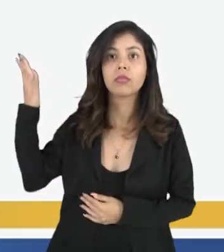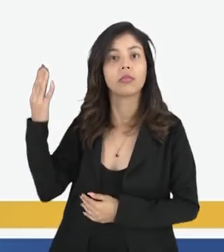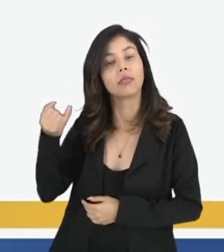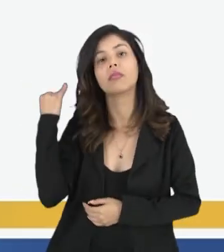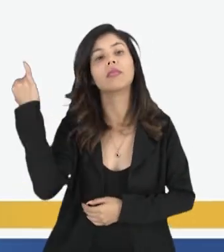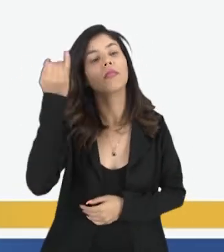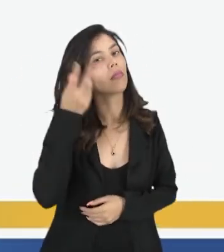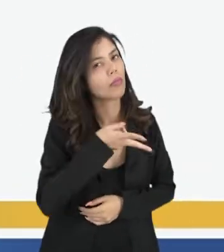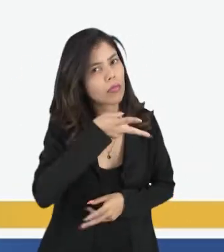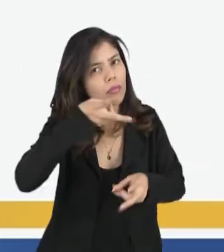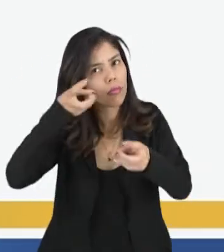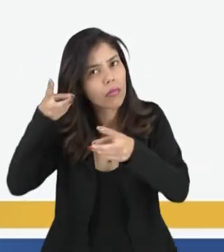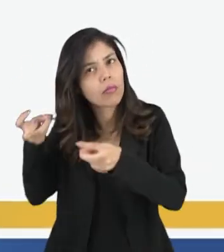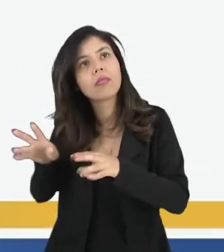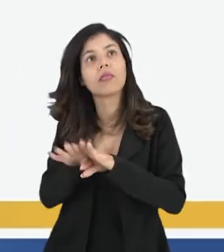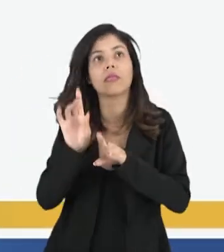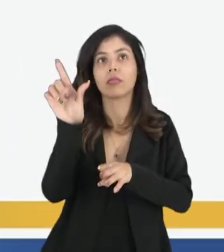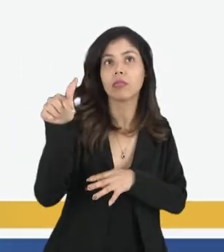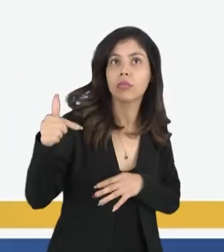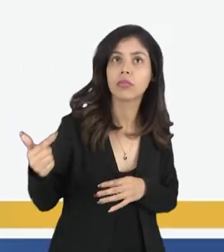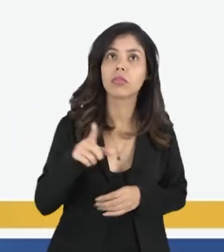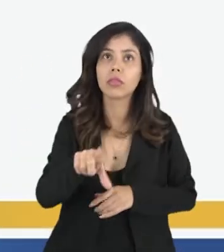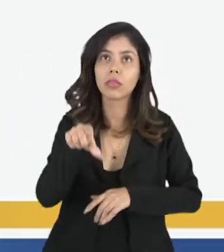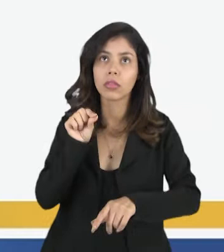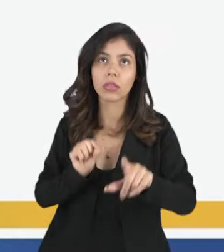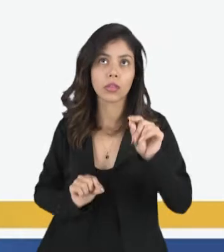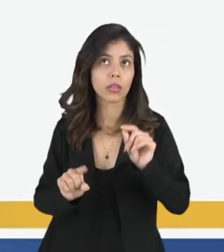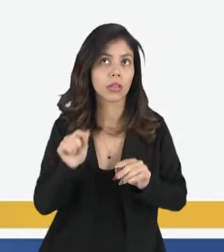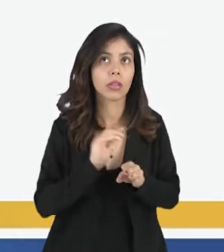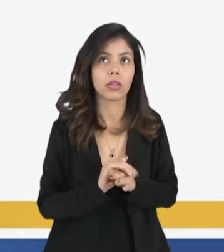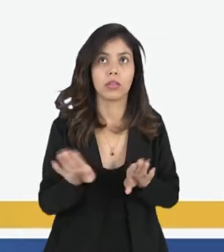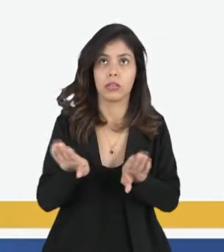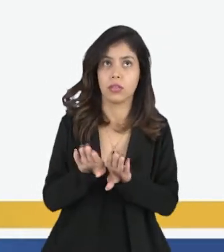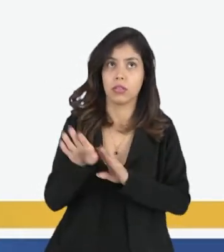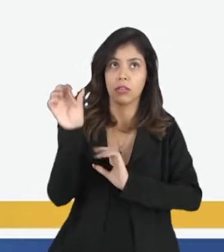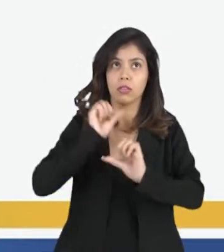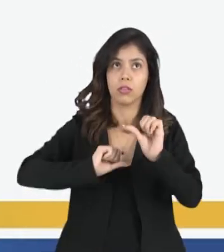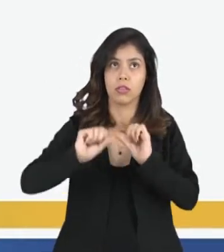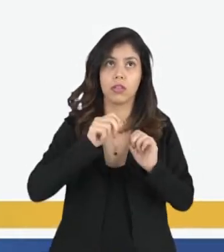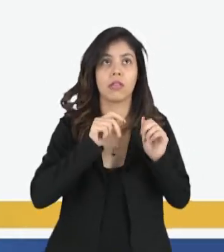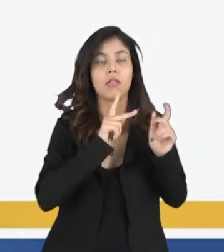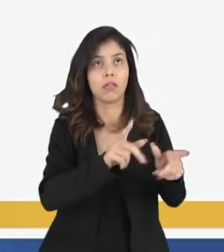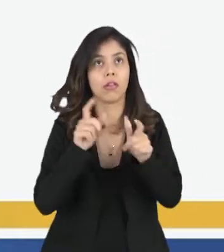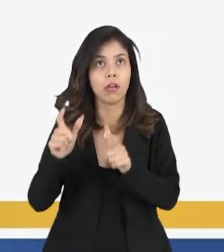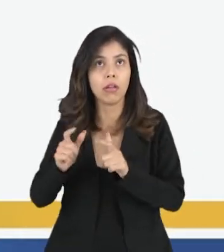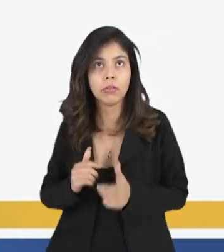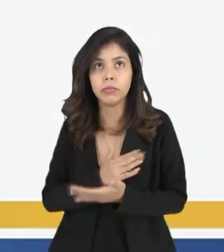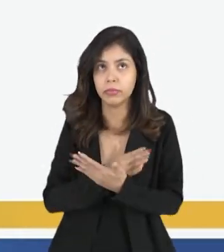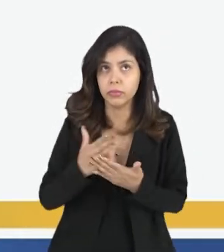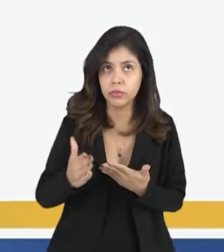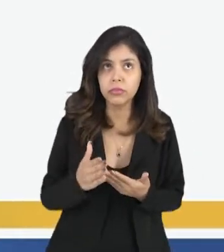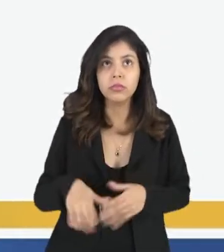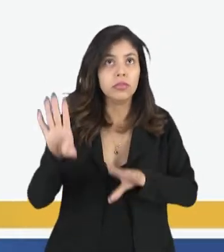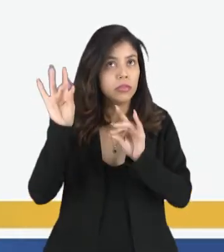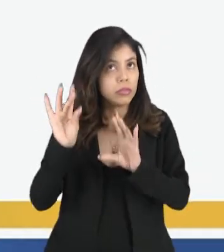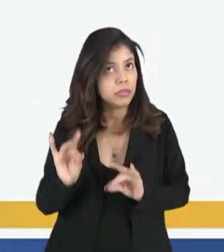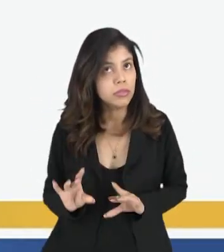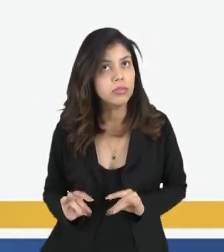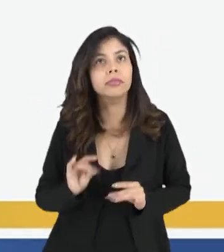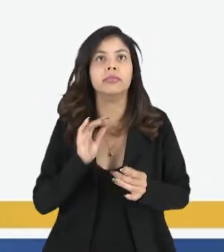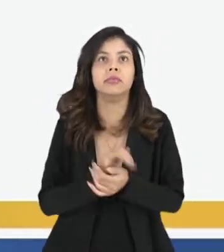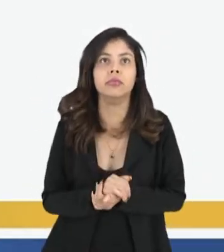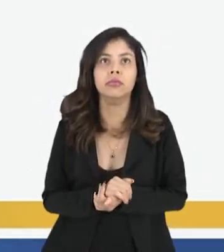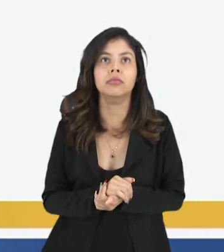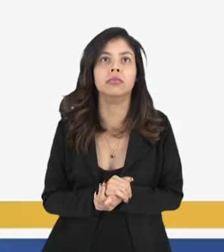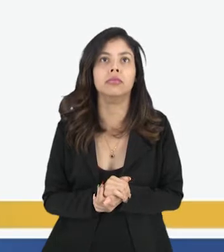importante perceber que a escolha de outro referencial implicaria a mudança das posições iniciais de cada